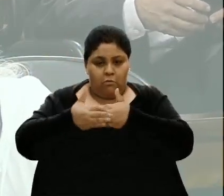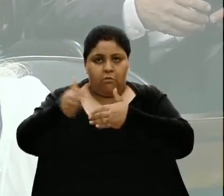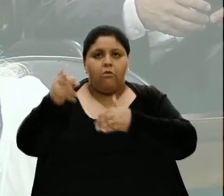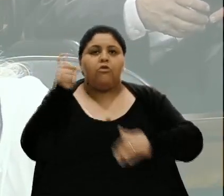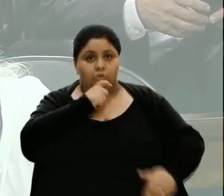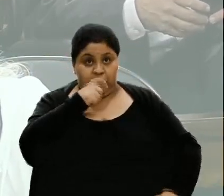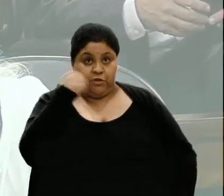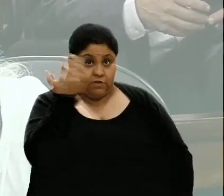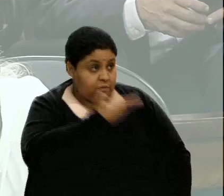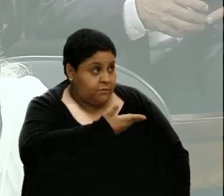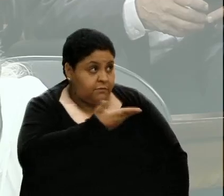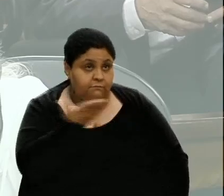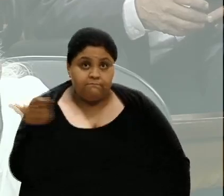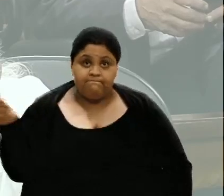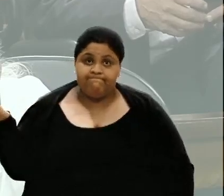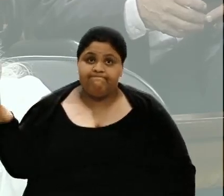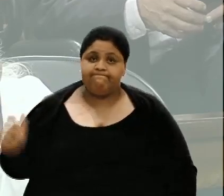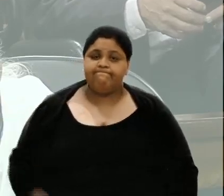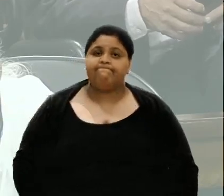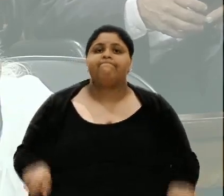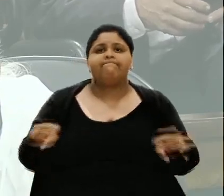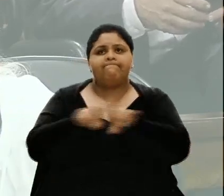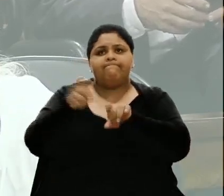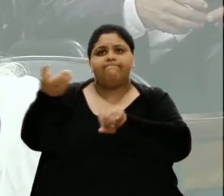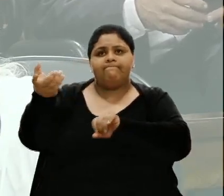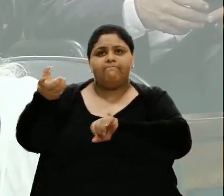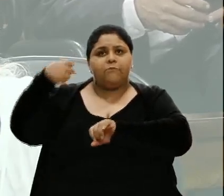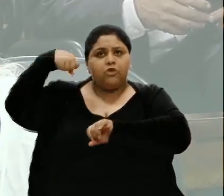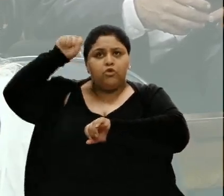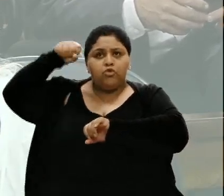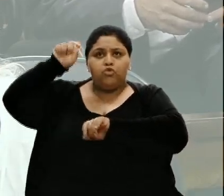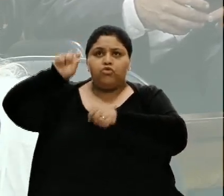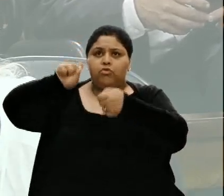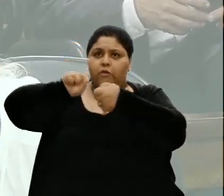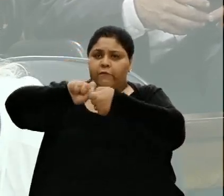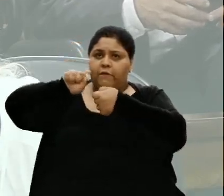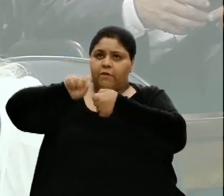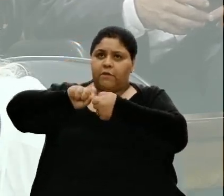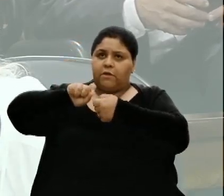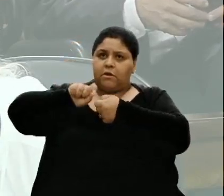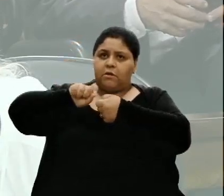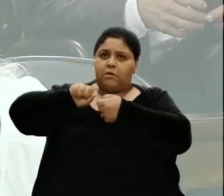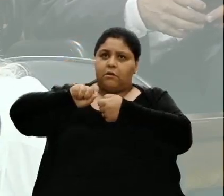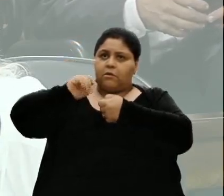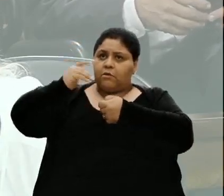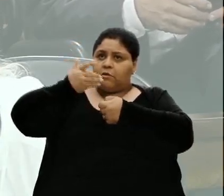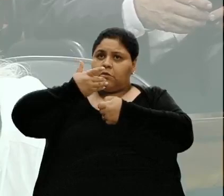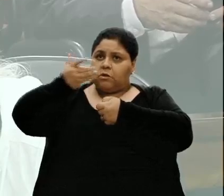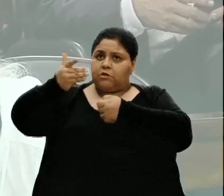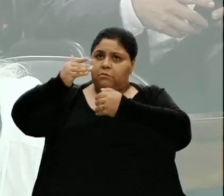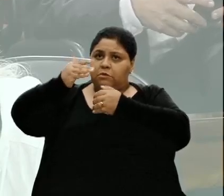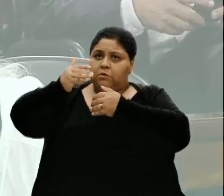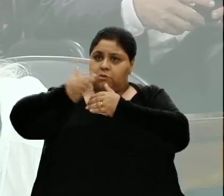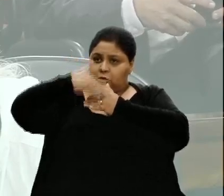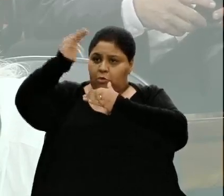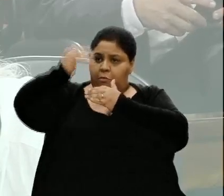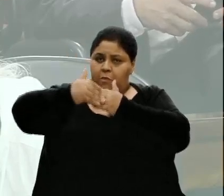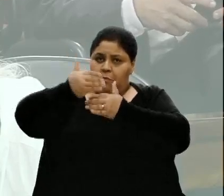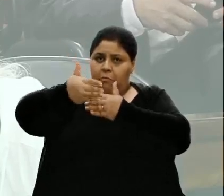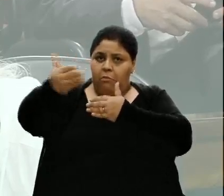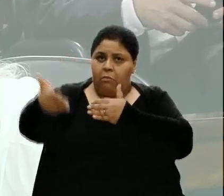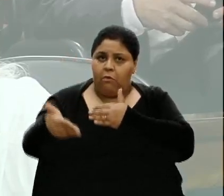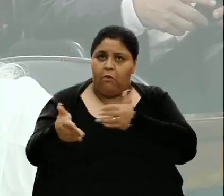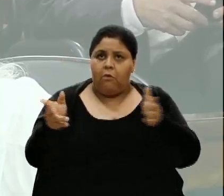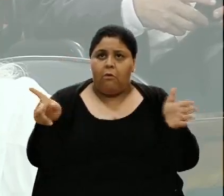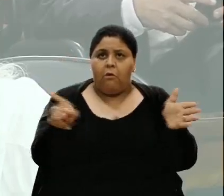colegas? Inclusive, que era o Xuxa que ia fazer, eu estava sabendo que era o Xuxa que ia fazer esse pedido de adiamento, para ver como a própria bancada